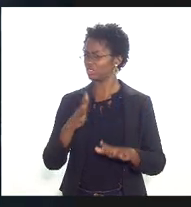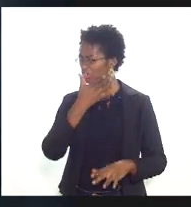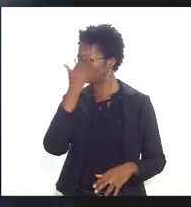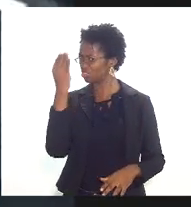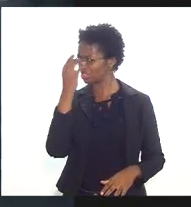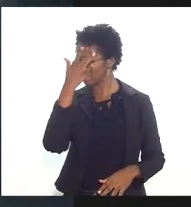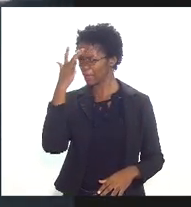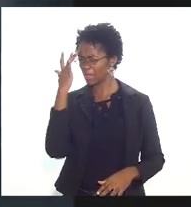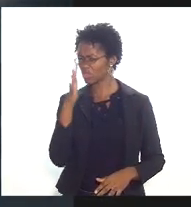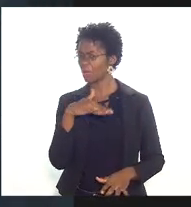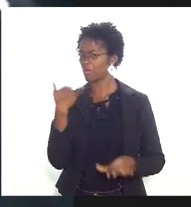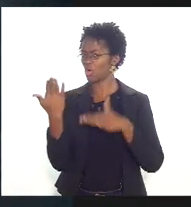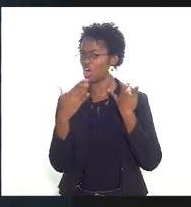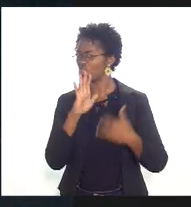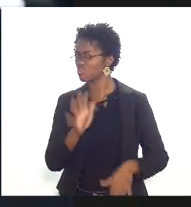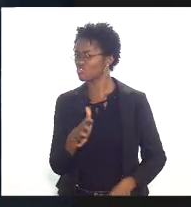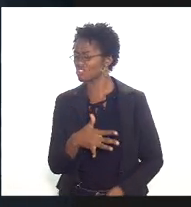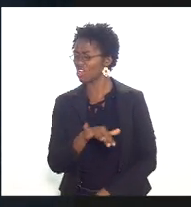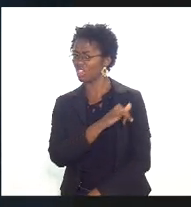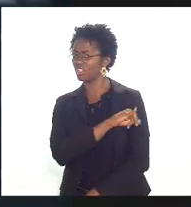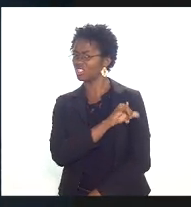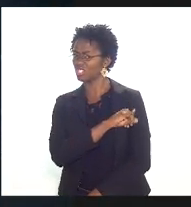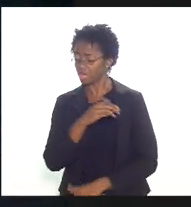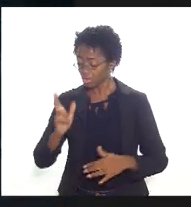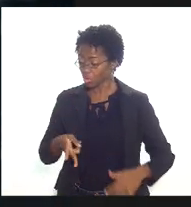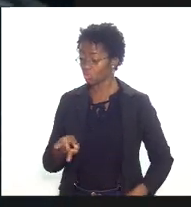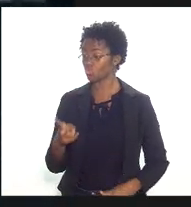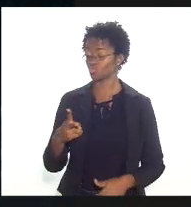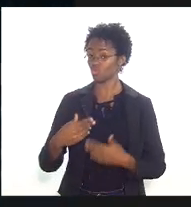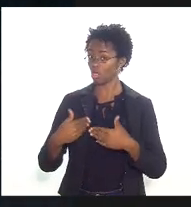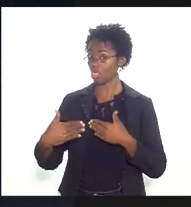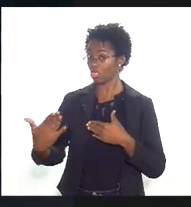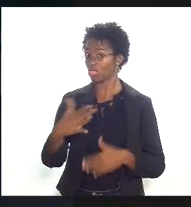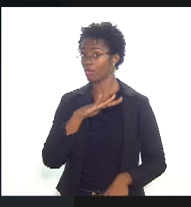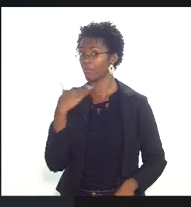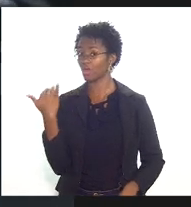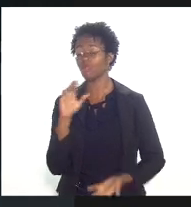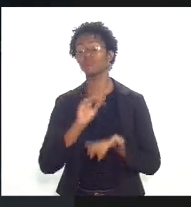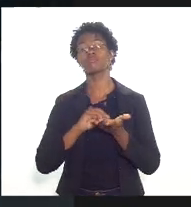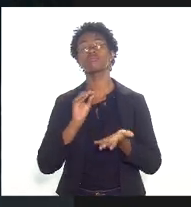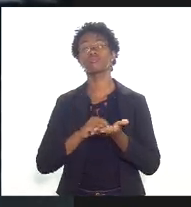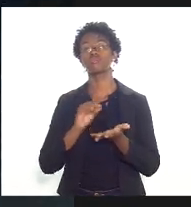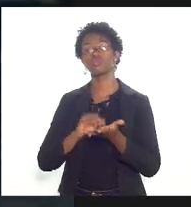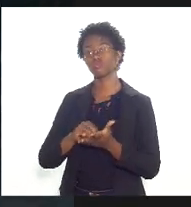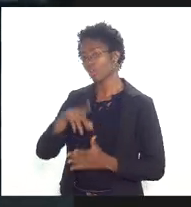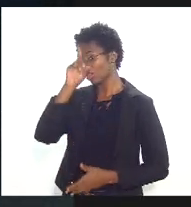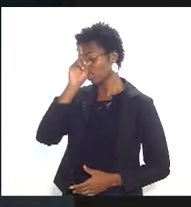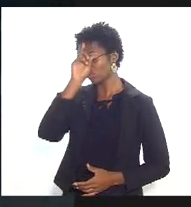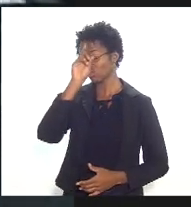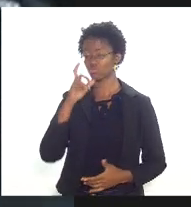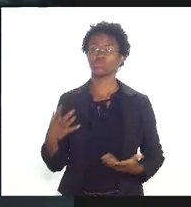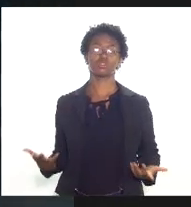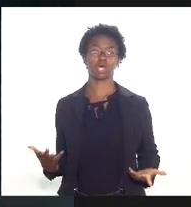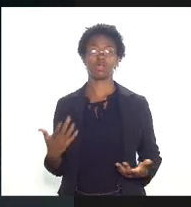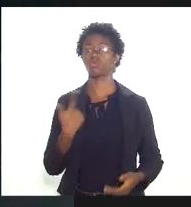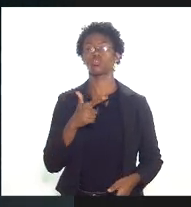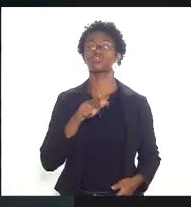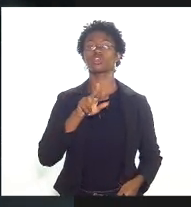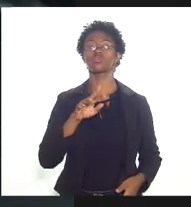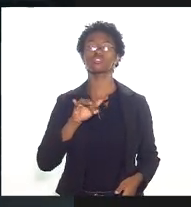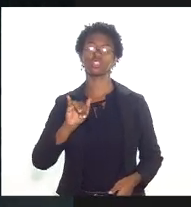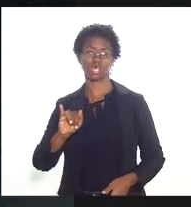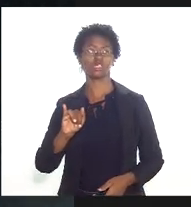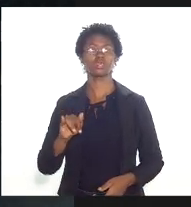o Rio de Janeiro é isso que já morreu de vem morrendo por falta de atendimento na área da saúde porque não tem UTI